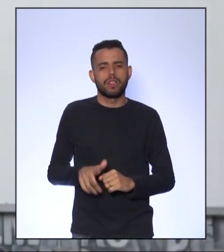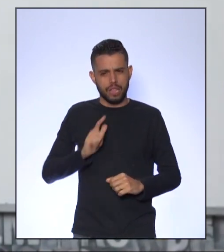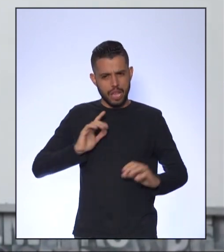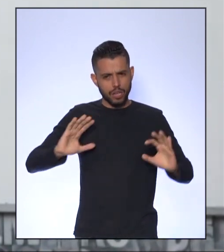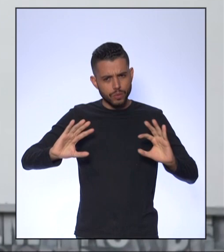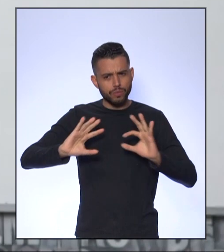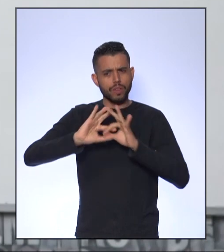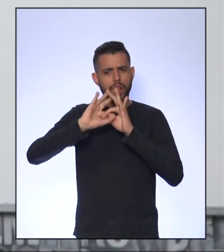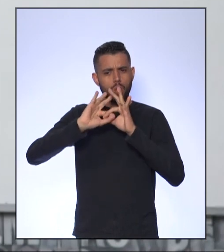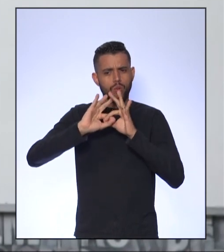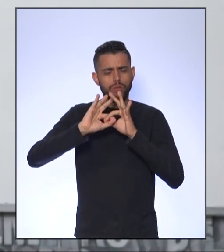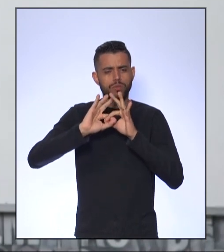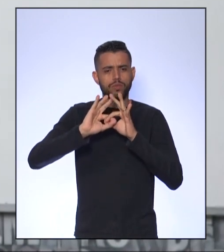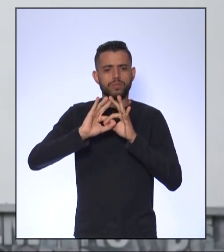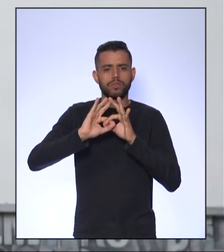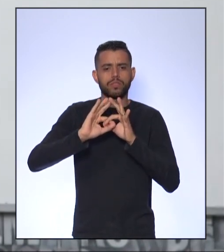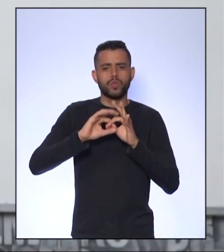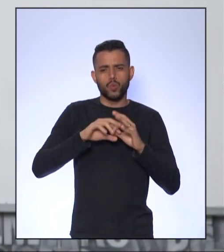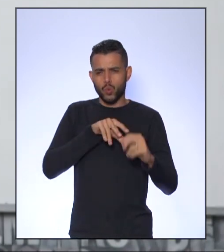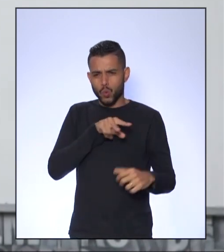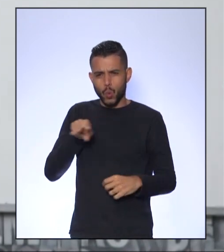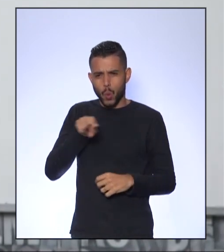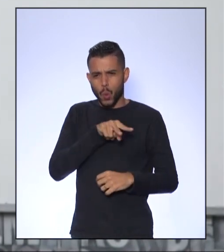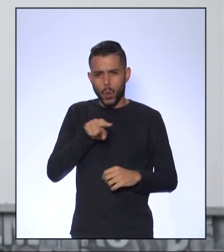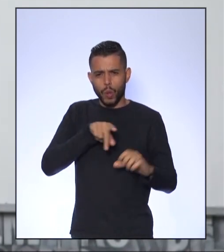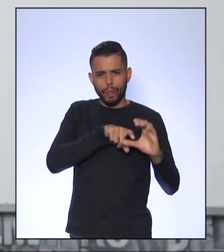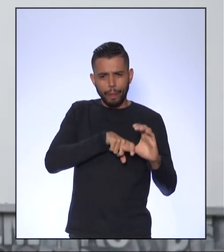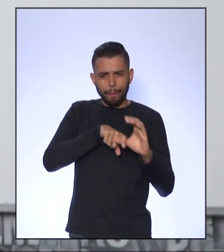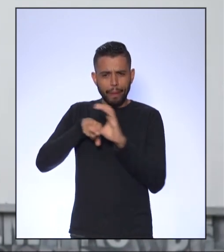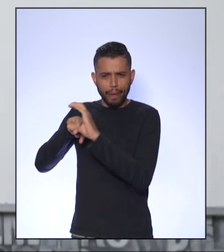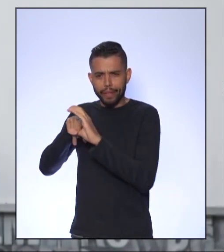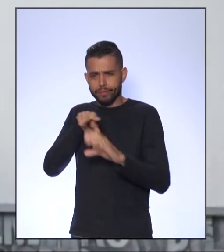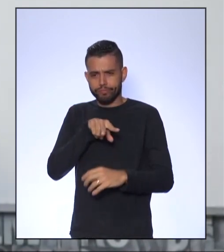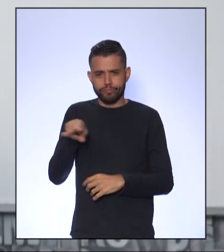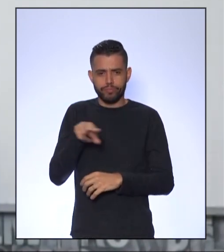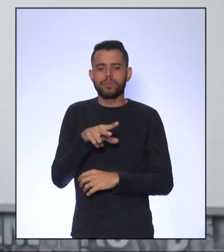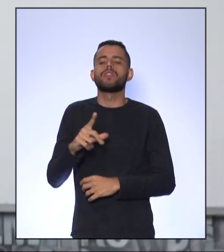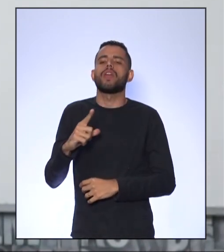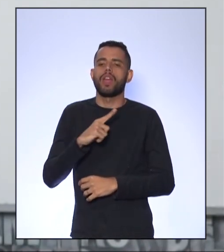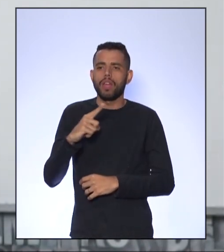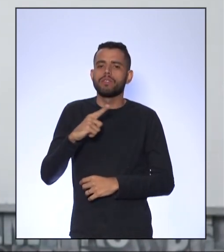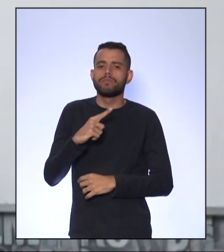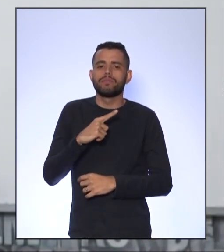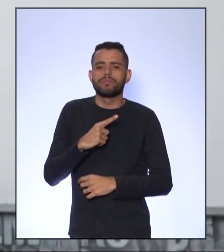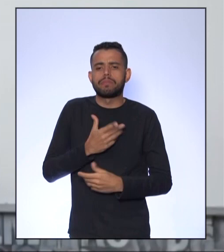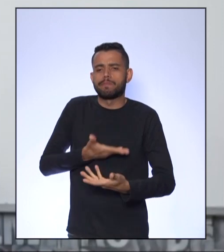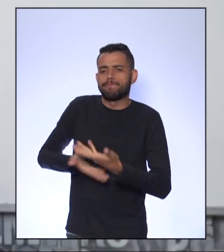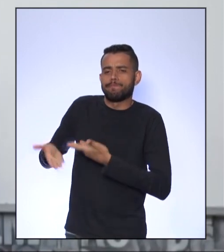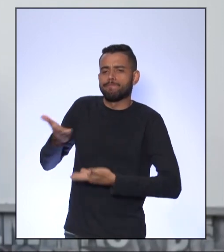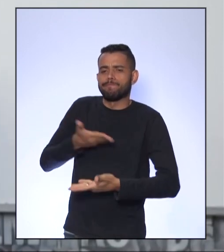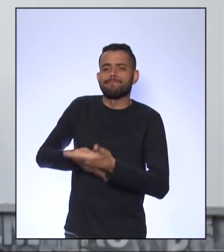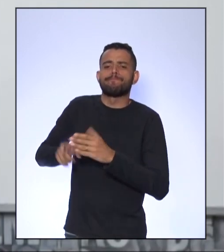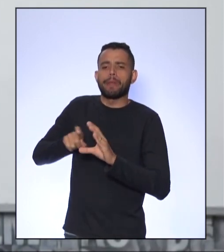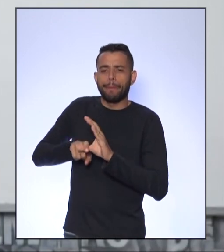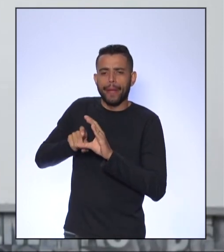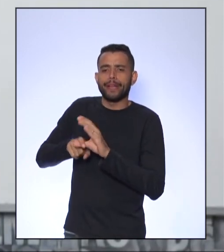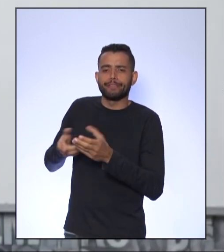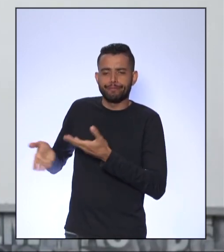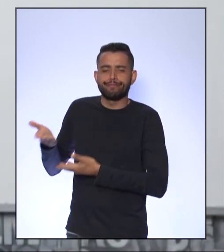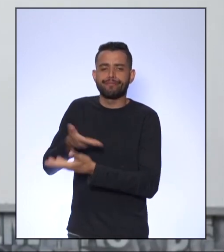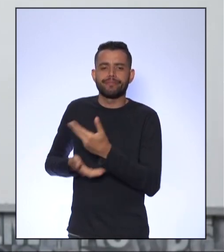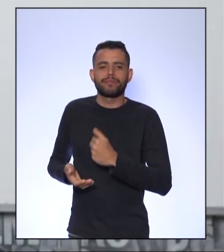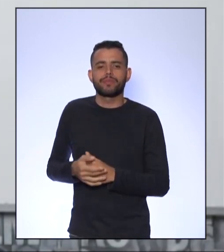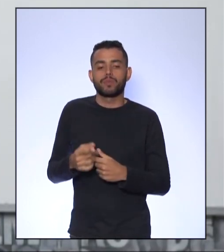elo de dependência entre reis e burguesia? Existe. Qual é ele? O